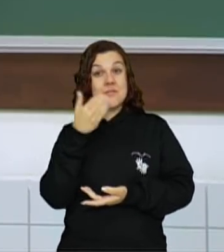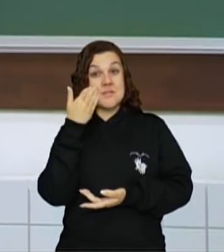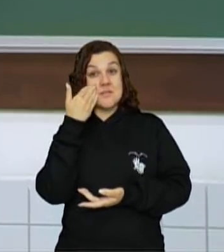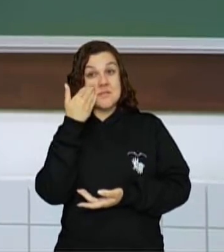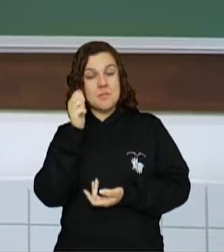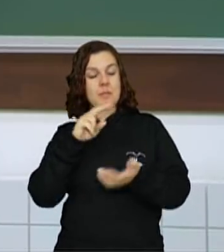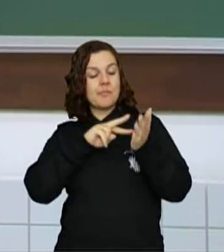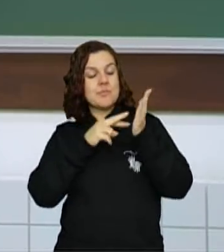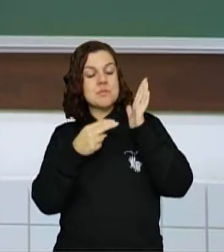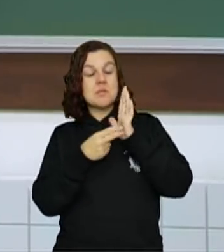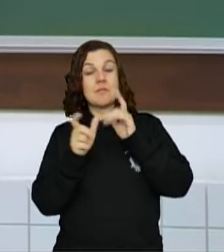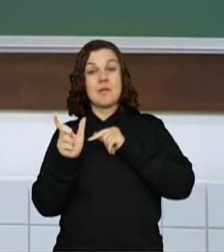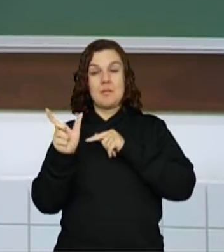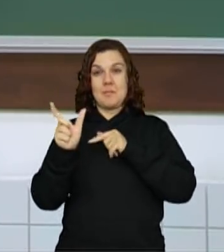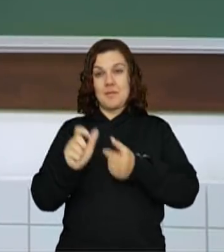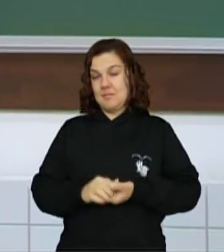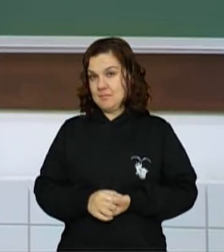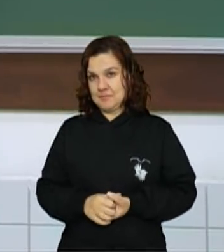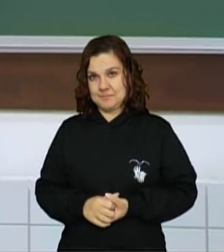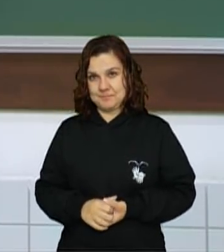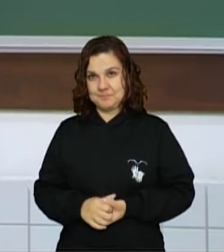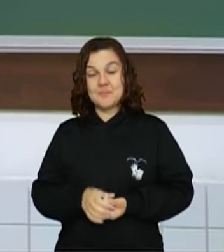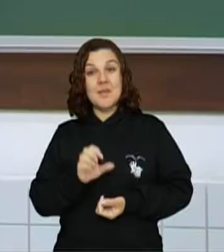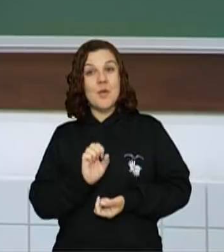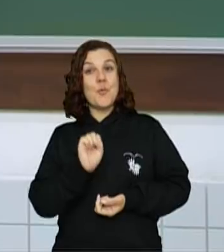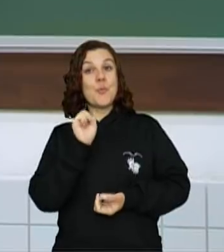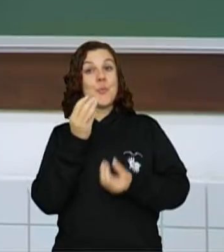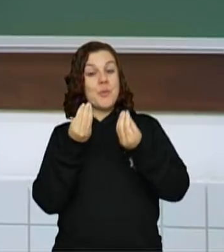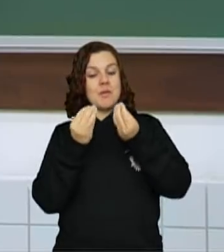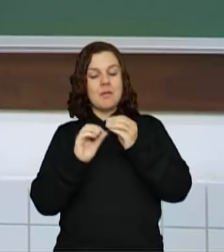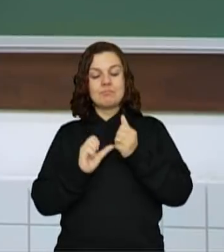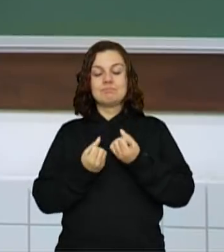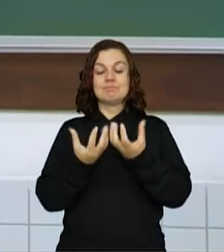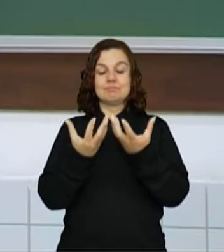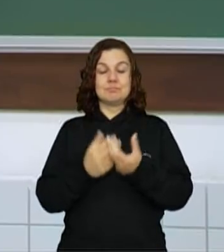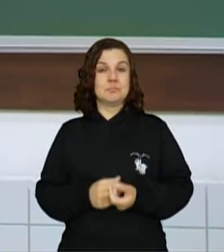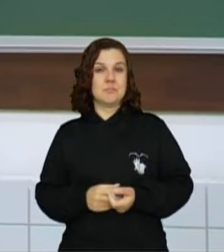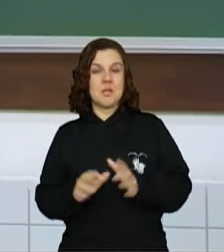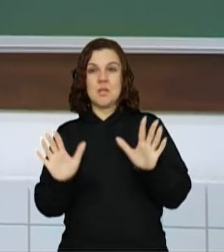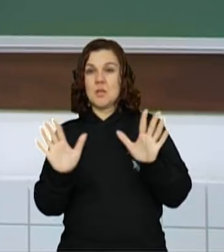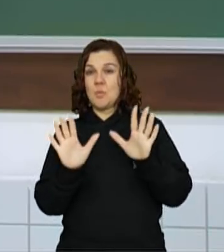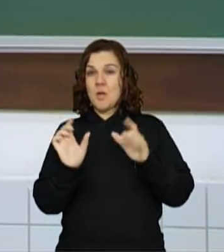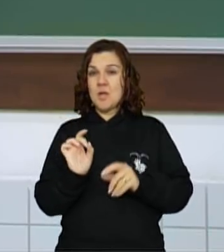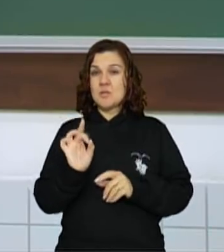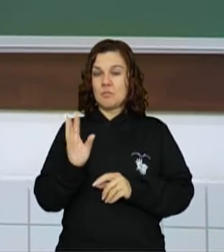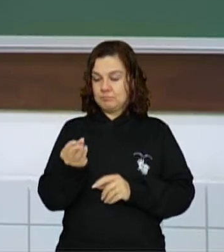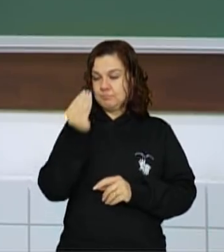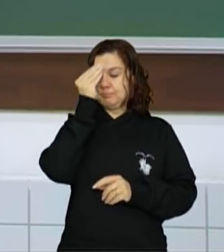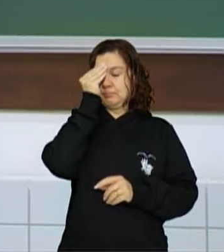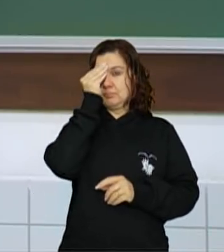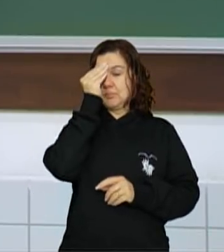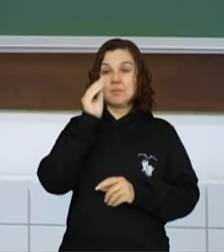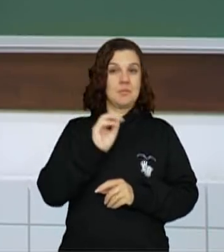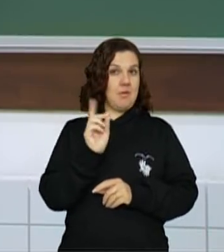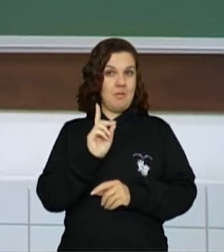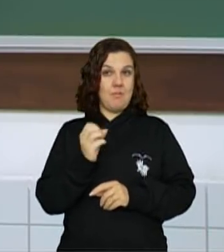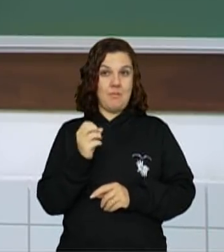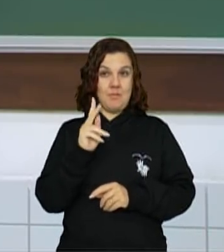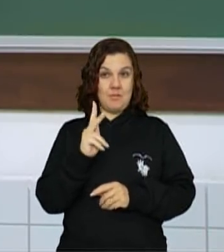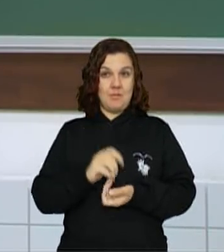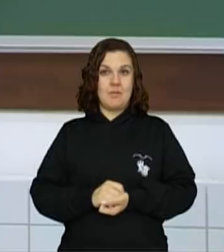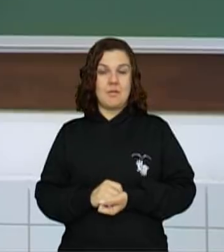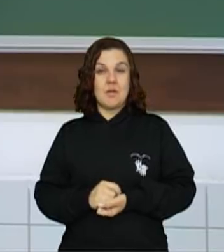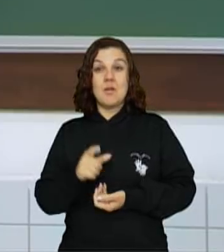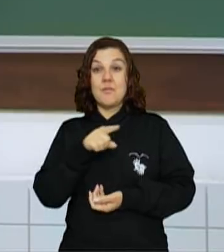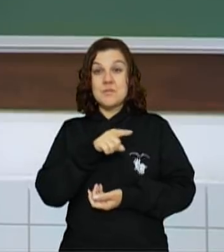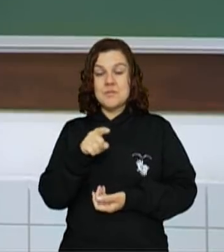o sentido da palavra, o que está querendo transmitir. Não é apenas decorar, ok? Então,